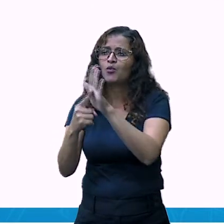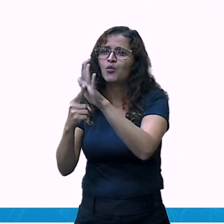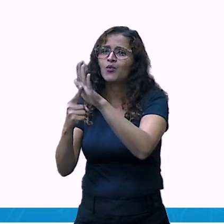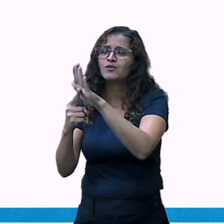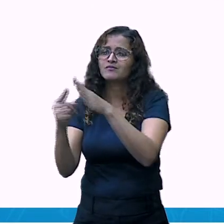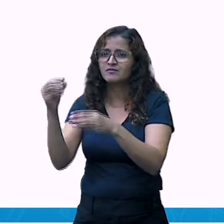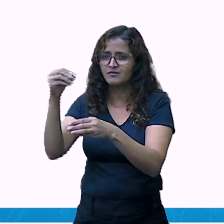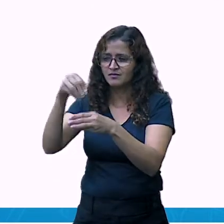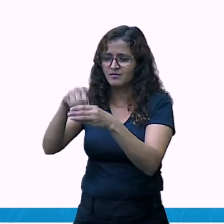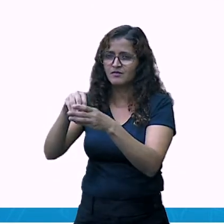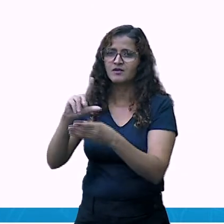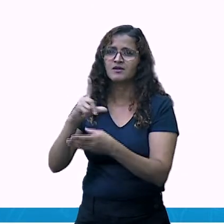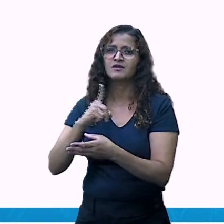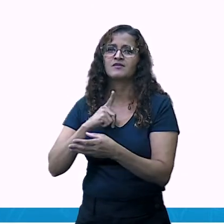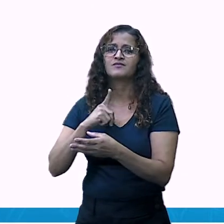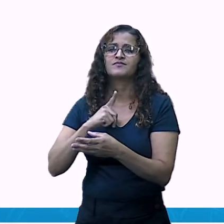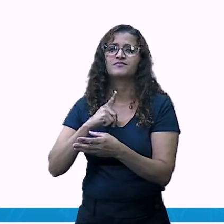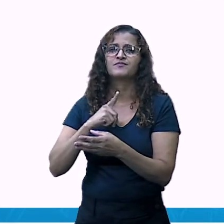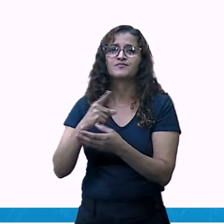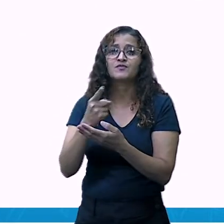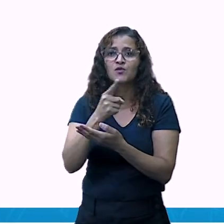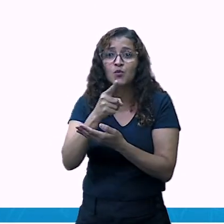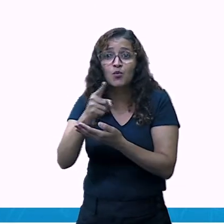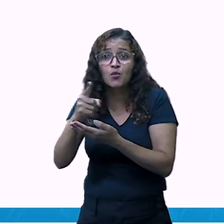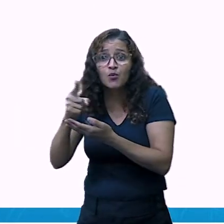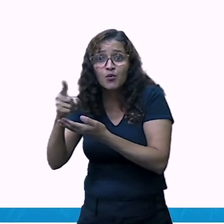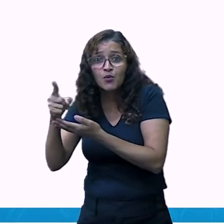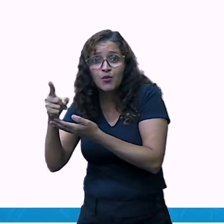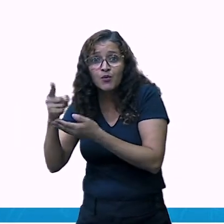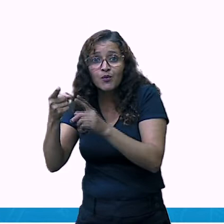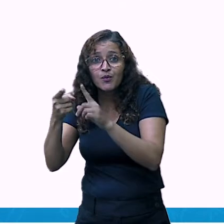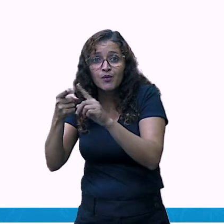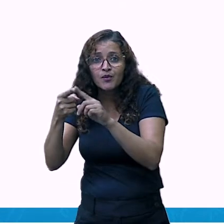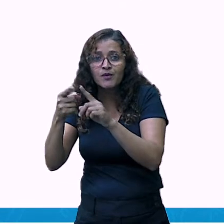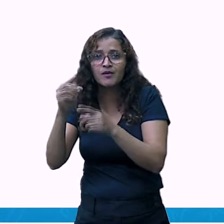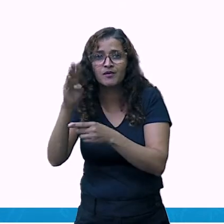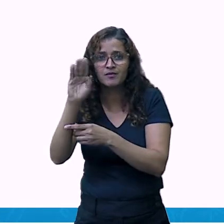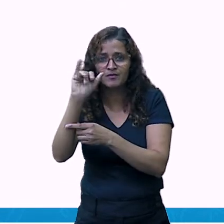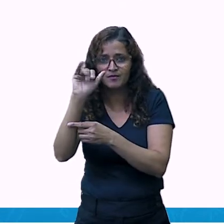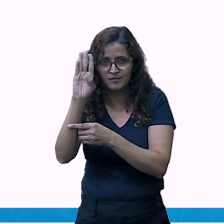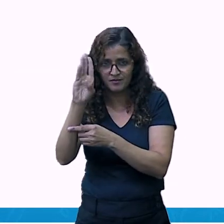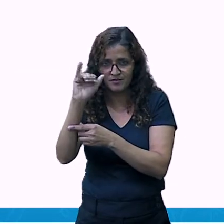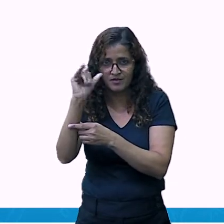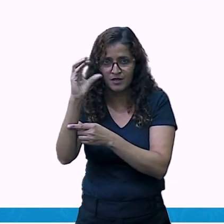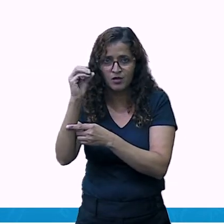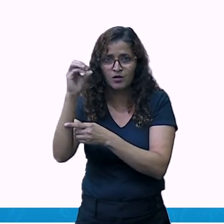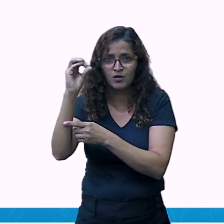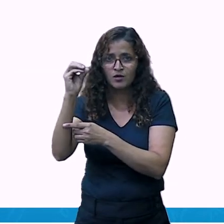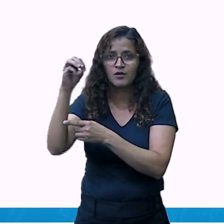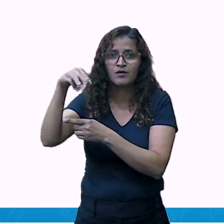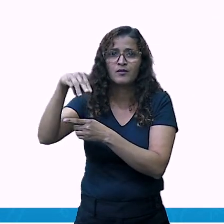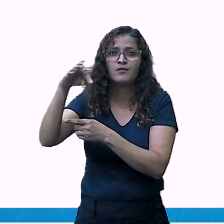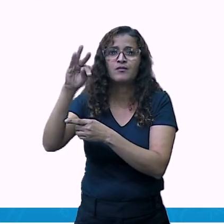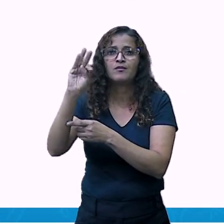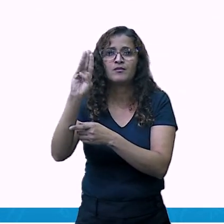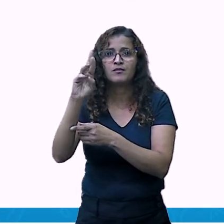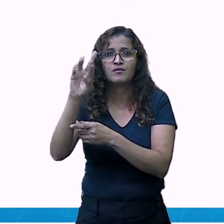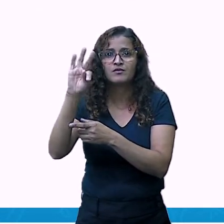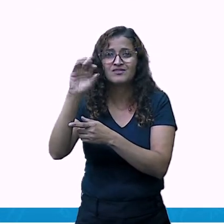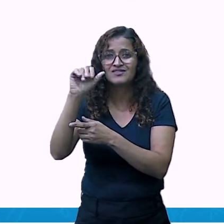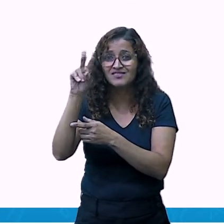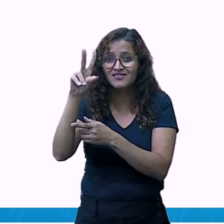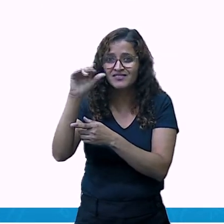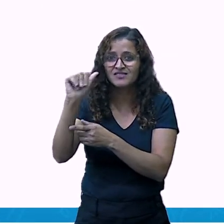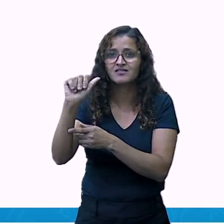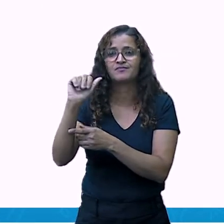no quadro. Então, nós temos aí com biocombustíveis, agricultura,